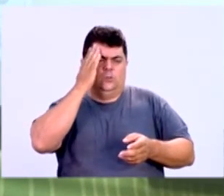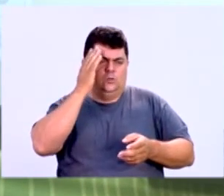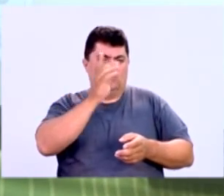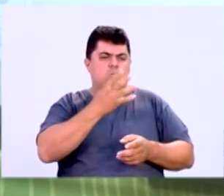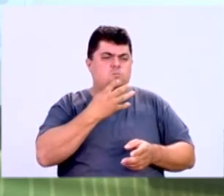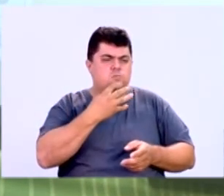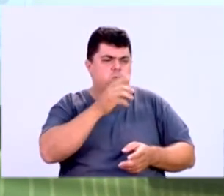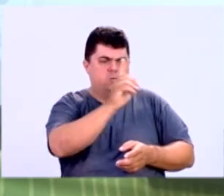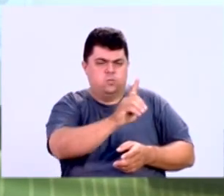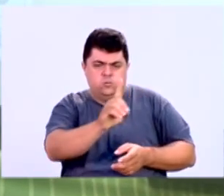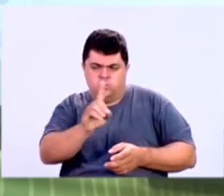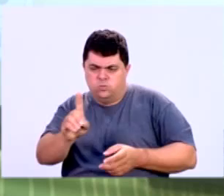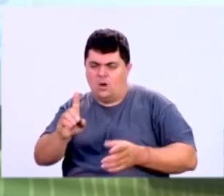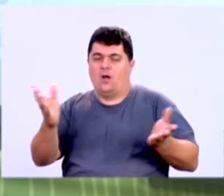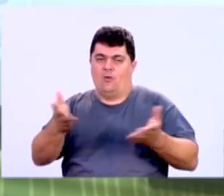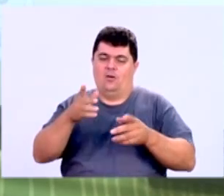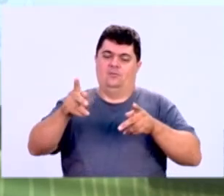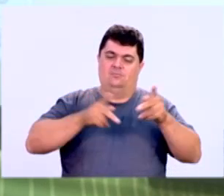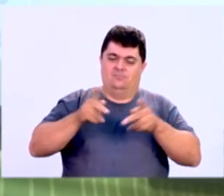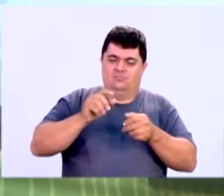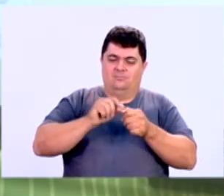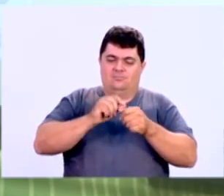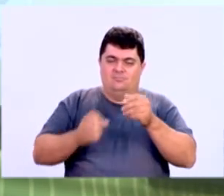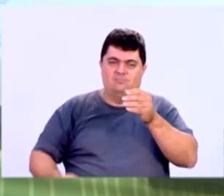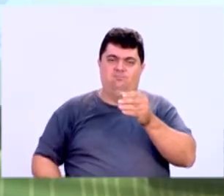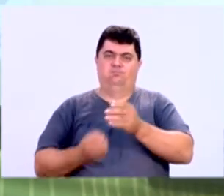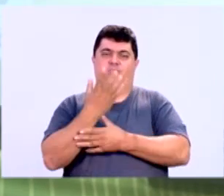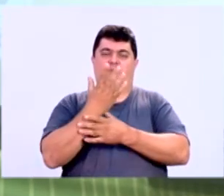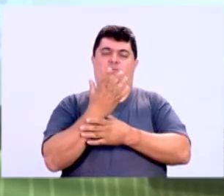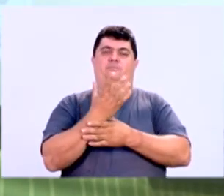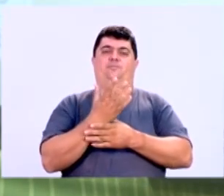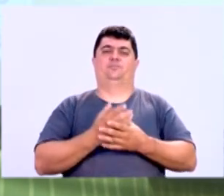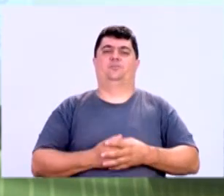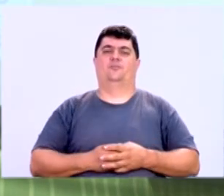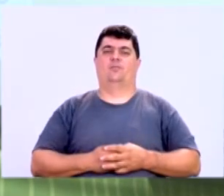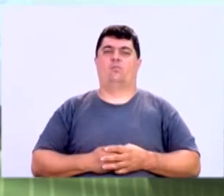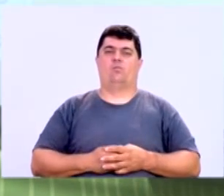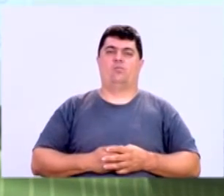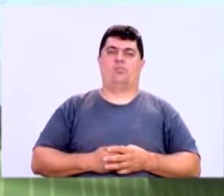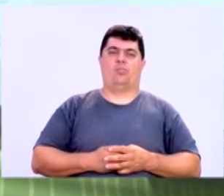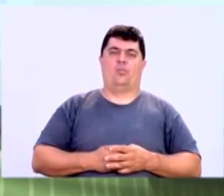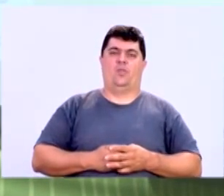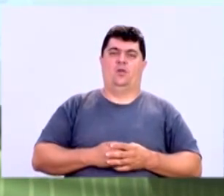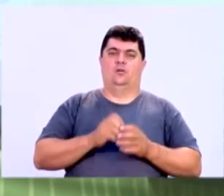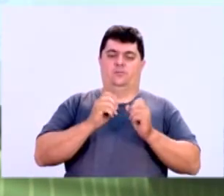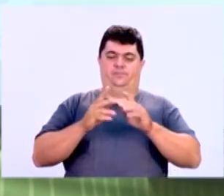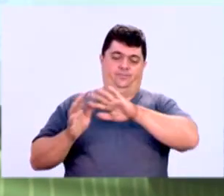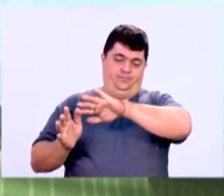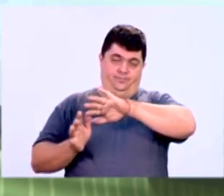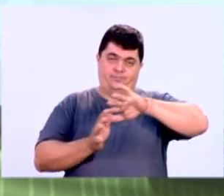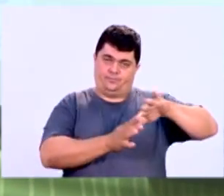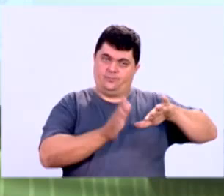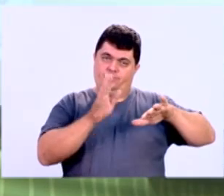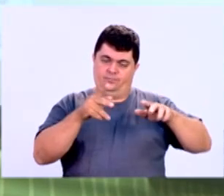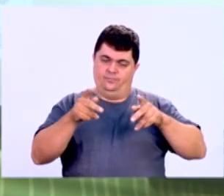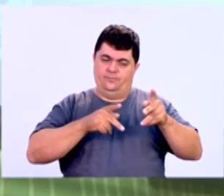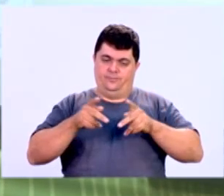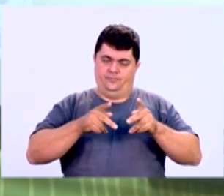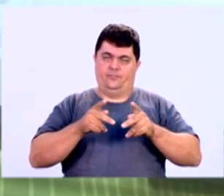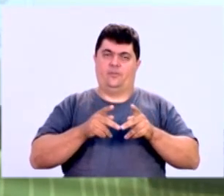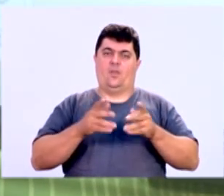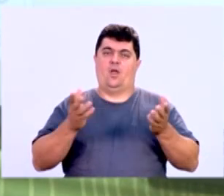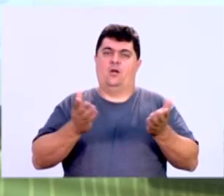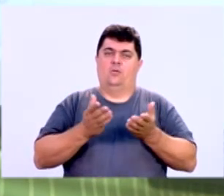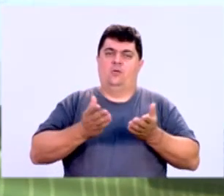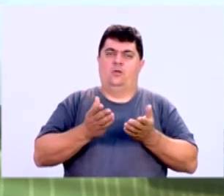as nossas atividades em sala de aula. Então, depois de superado essa etapa do planejamento, a gente vai